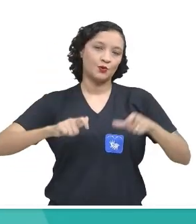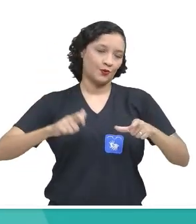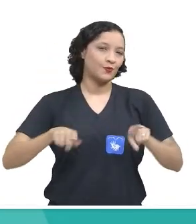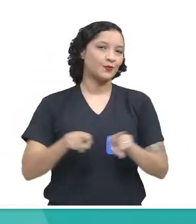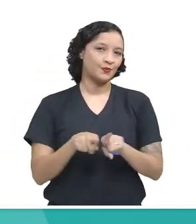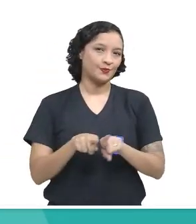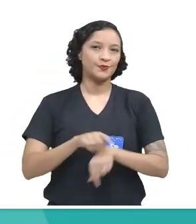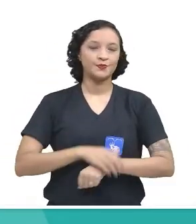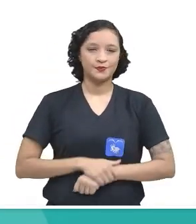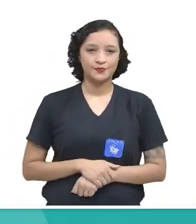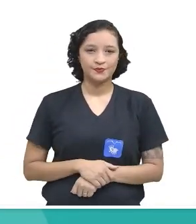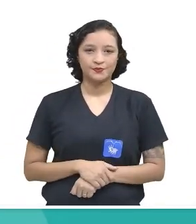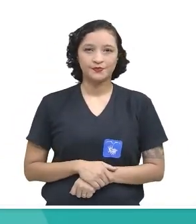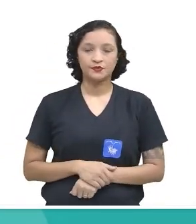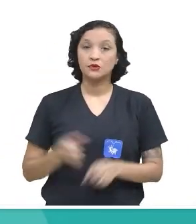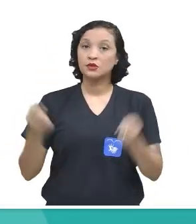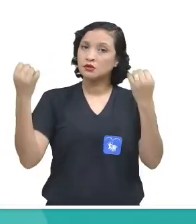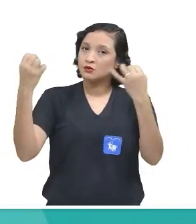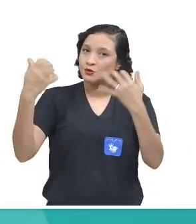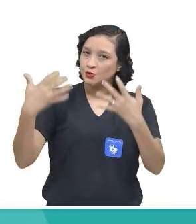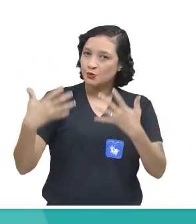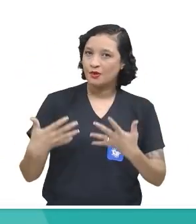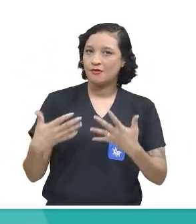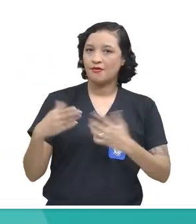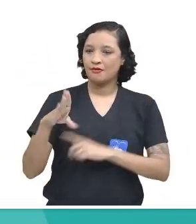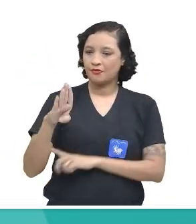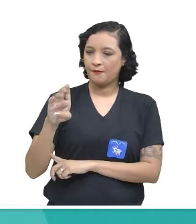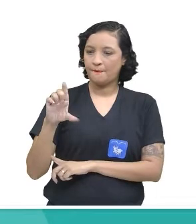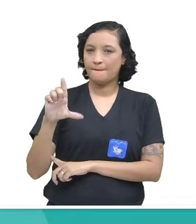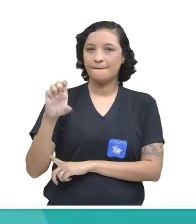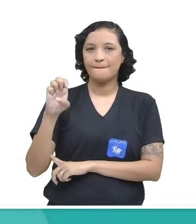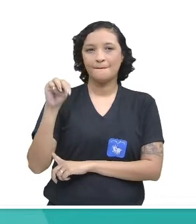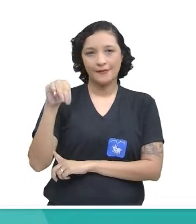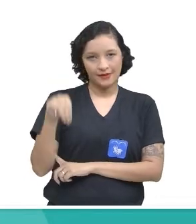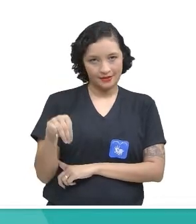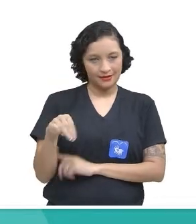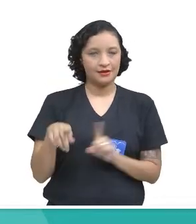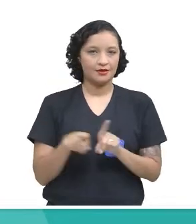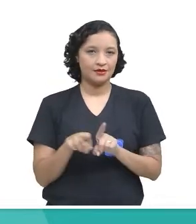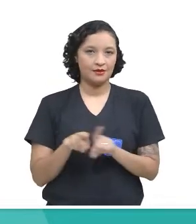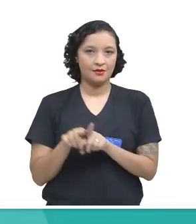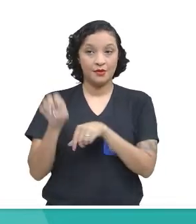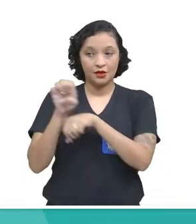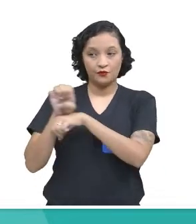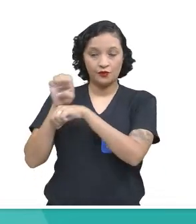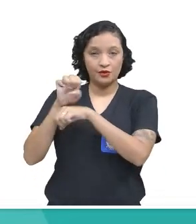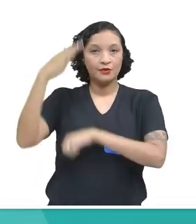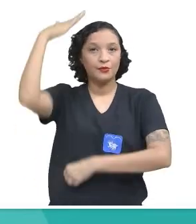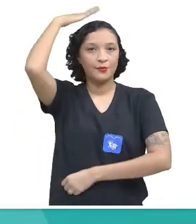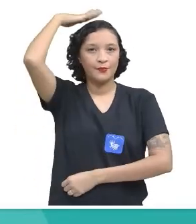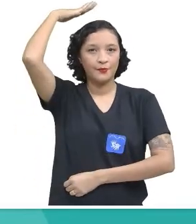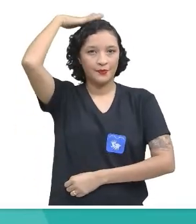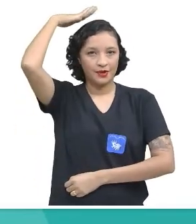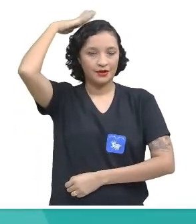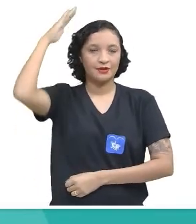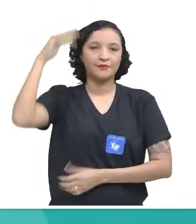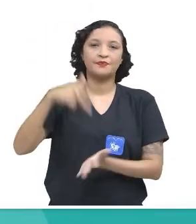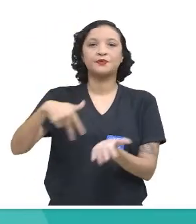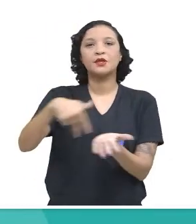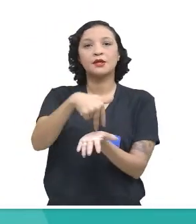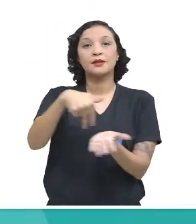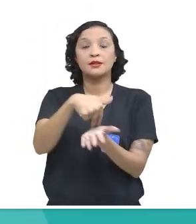E como nós estamos falando aqui de Belém, estamos falando do Pará, a próxima dança que nós